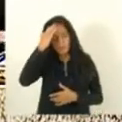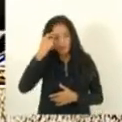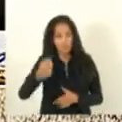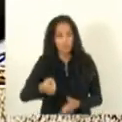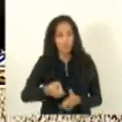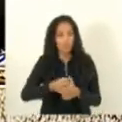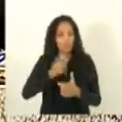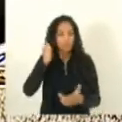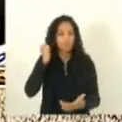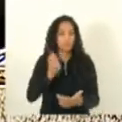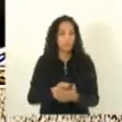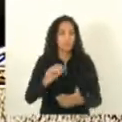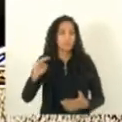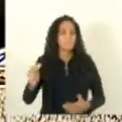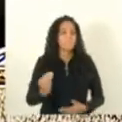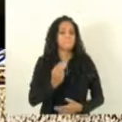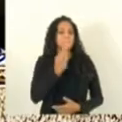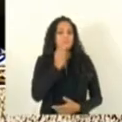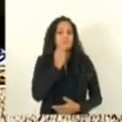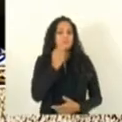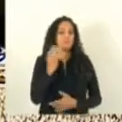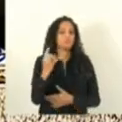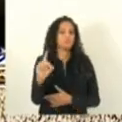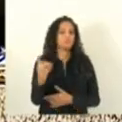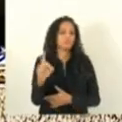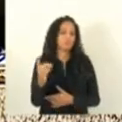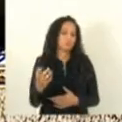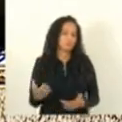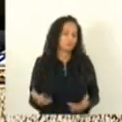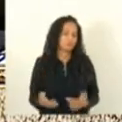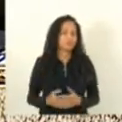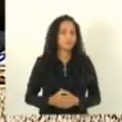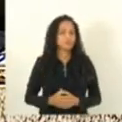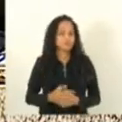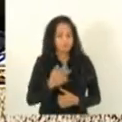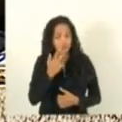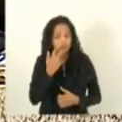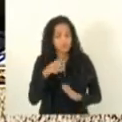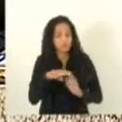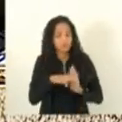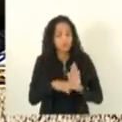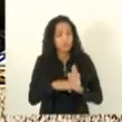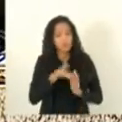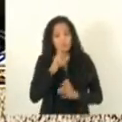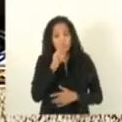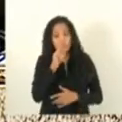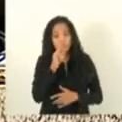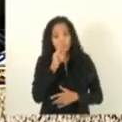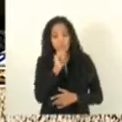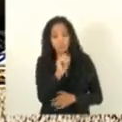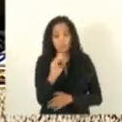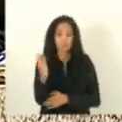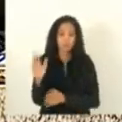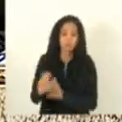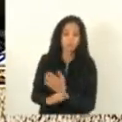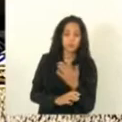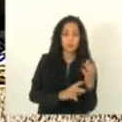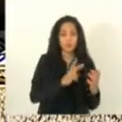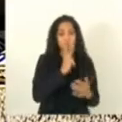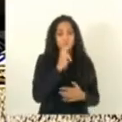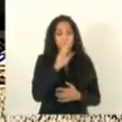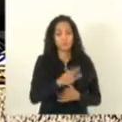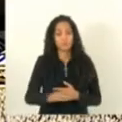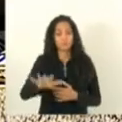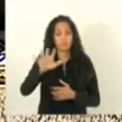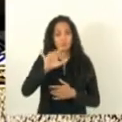milionária a pagar, e em dólar. Falo do programa de águas e paisagem da Grande Vitória e